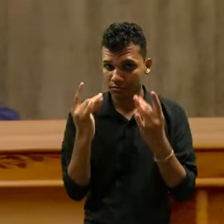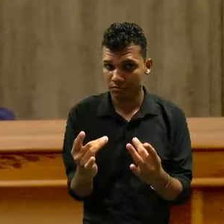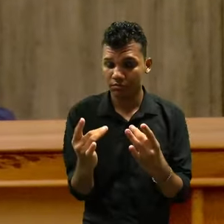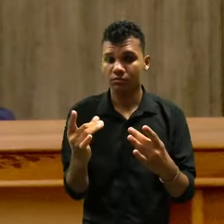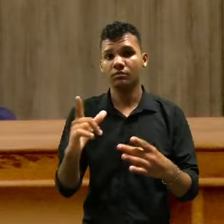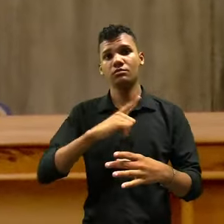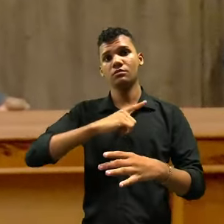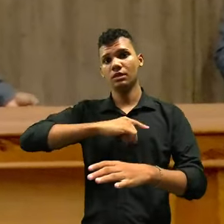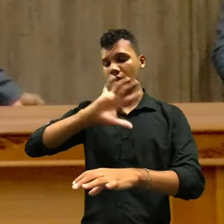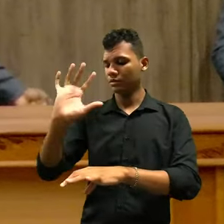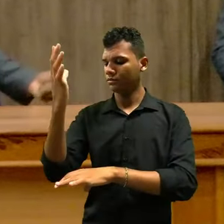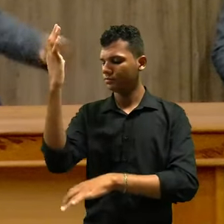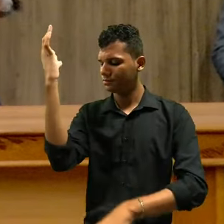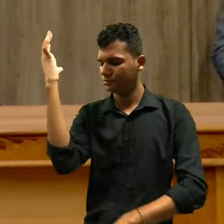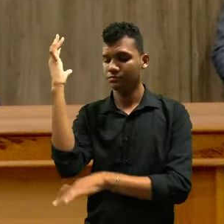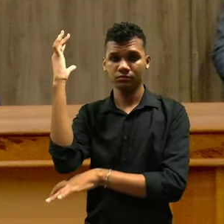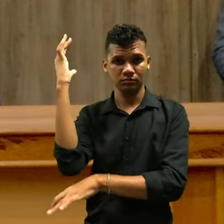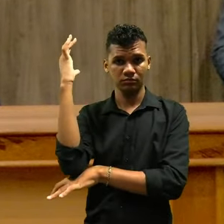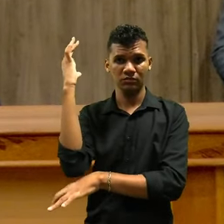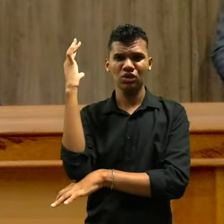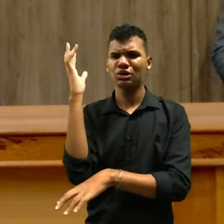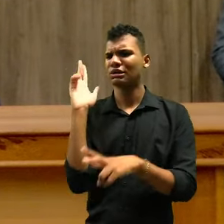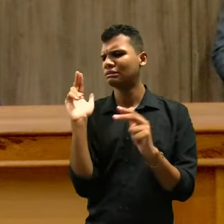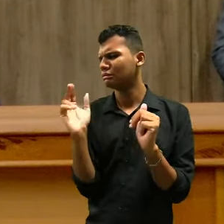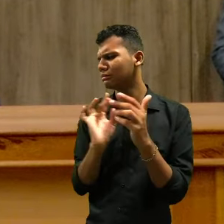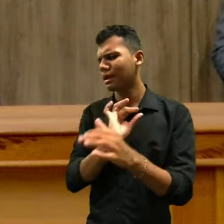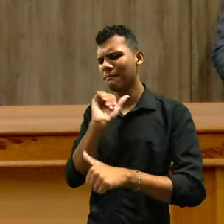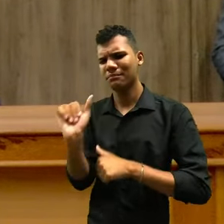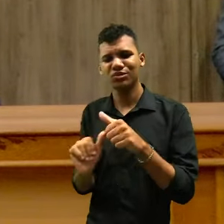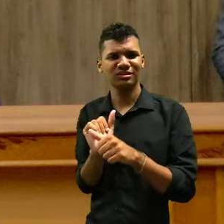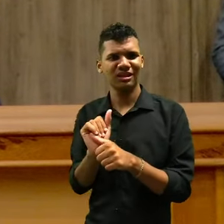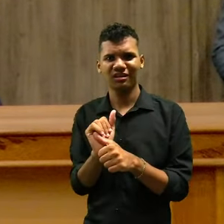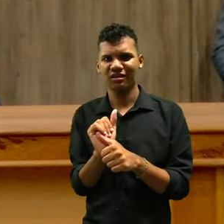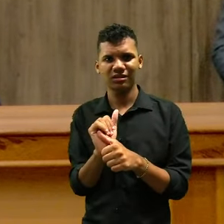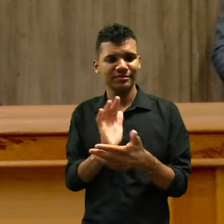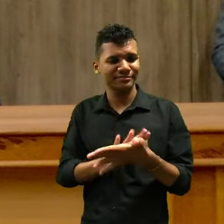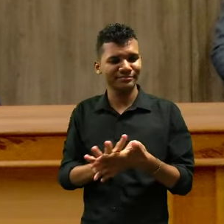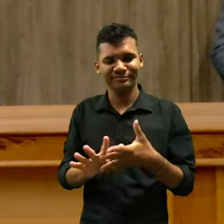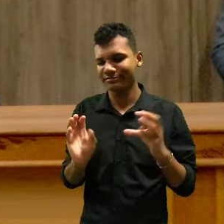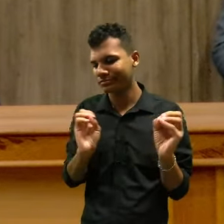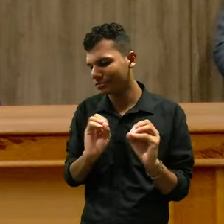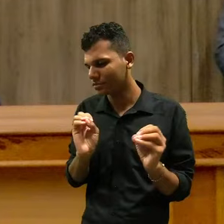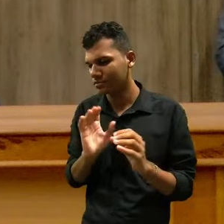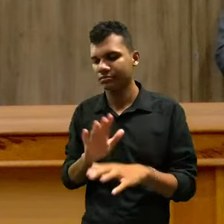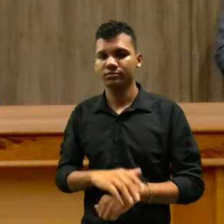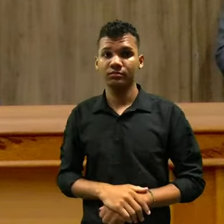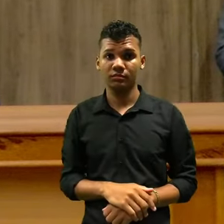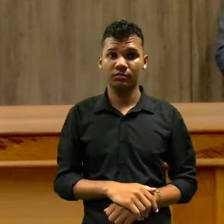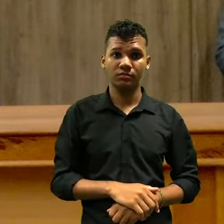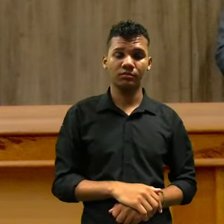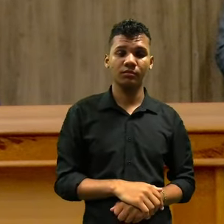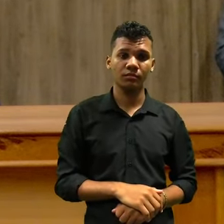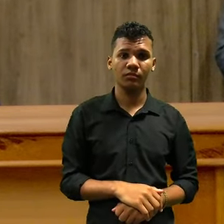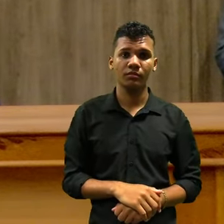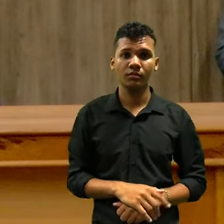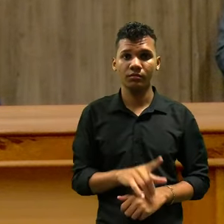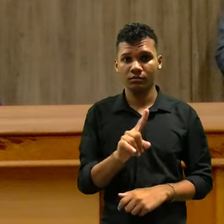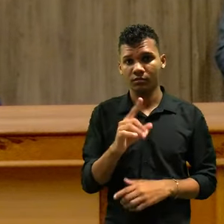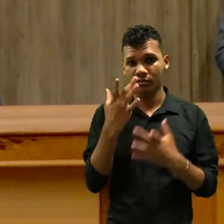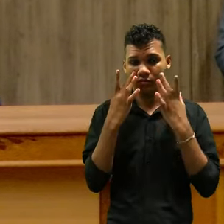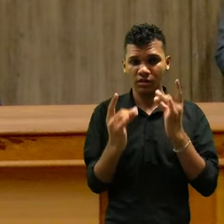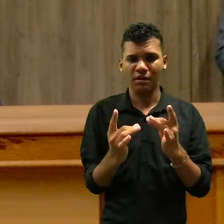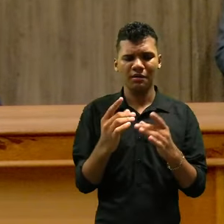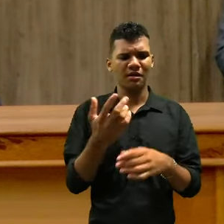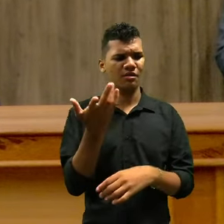tem raiz irmão ele nunca muda Vê se é Vê se é